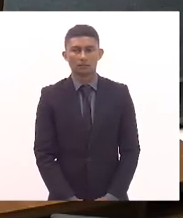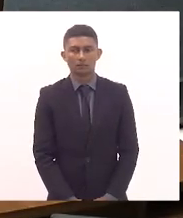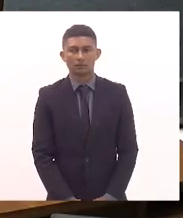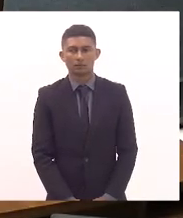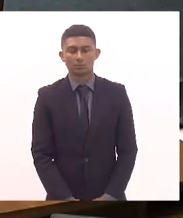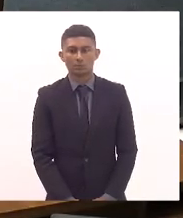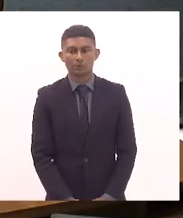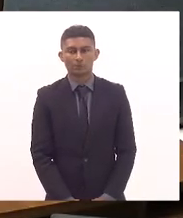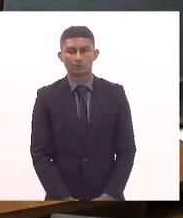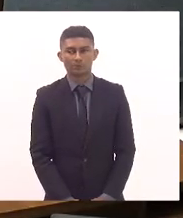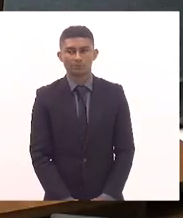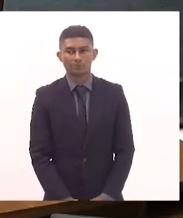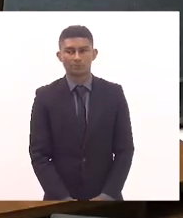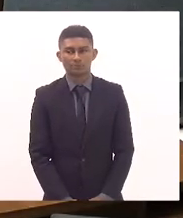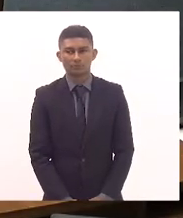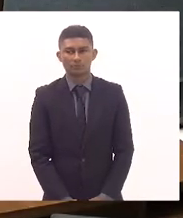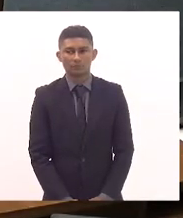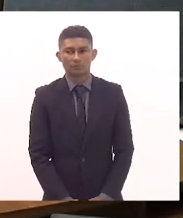Mas aí vai rodar, vai ter que rodar.